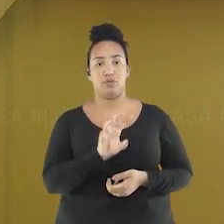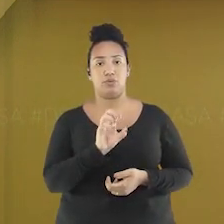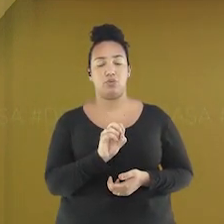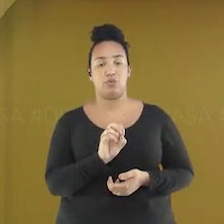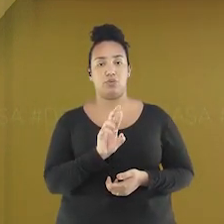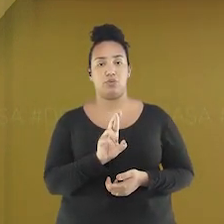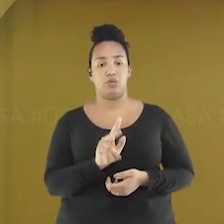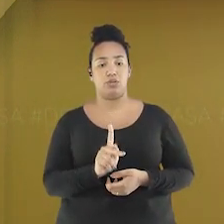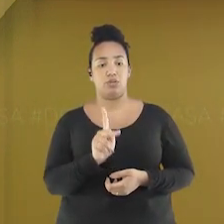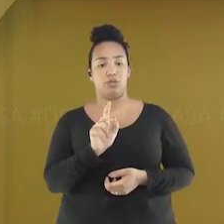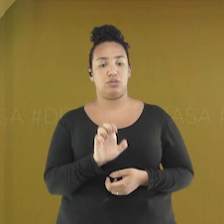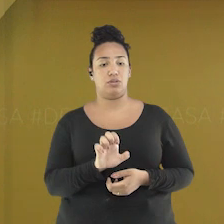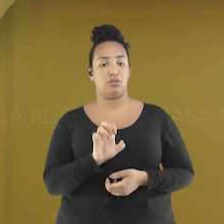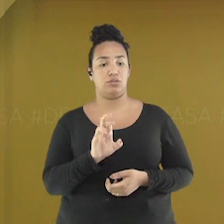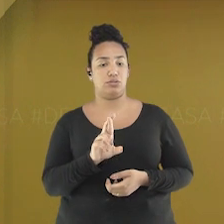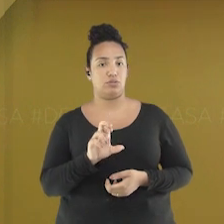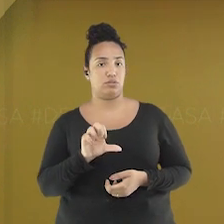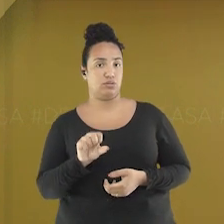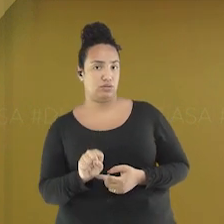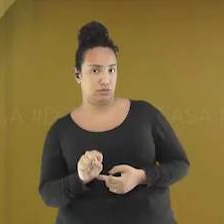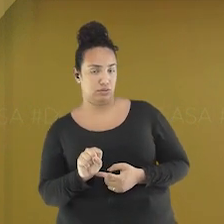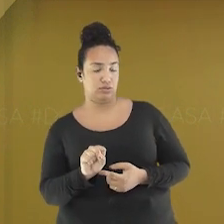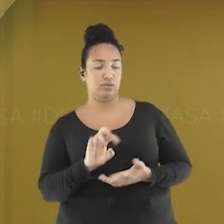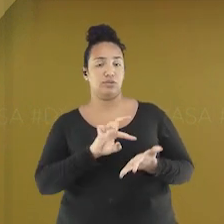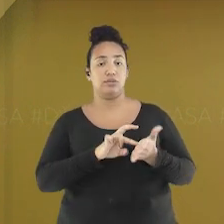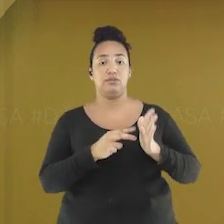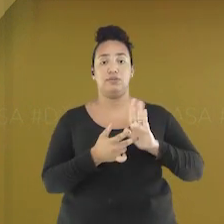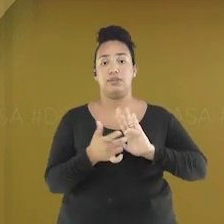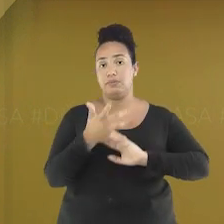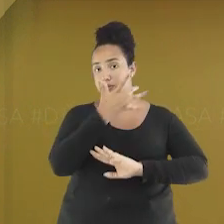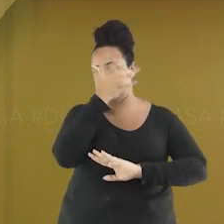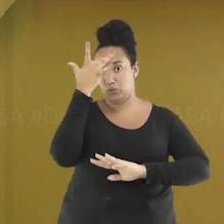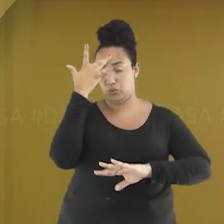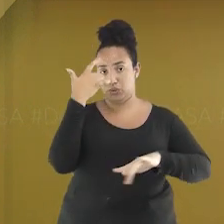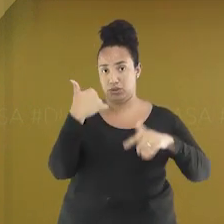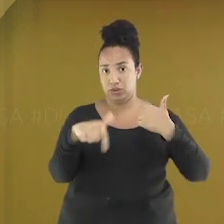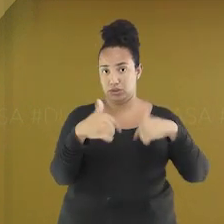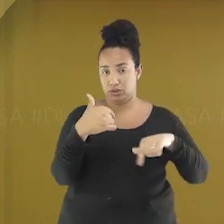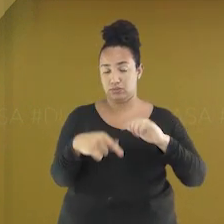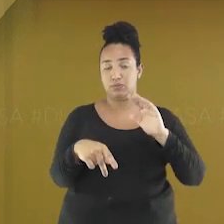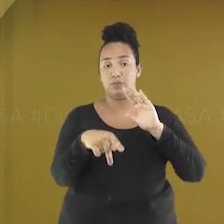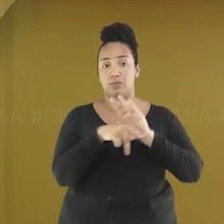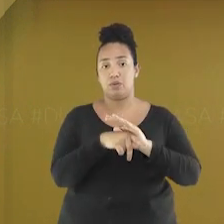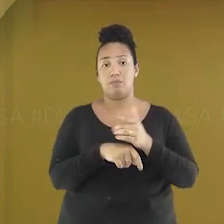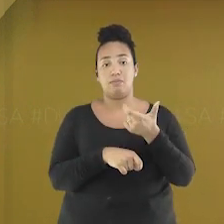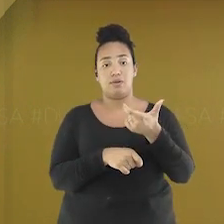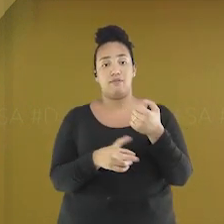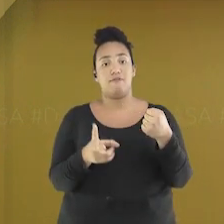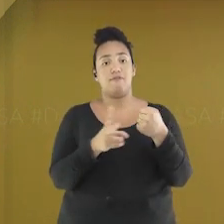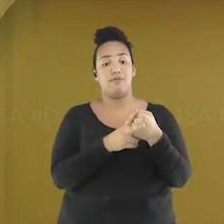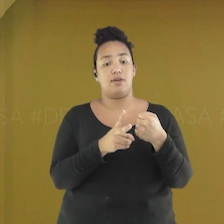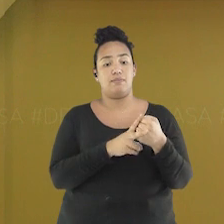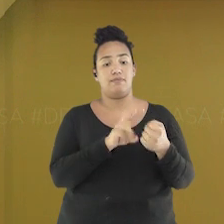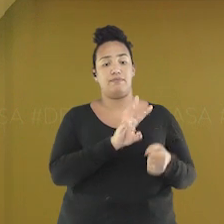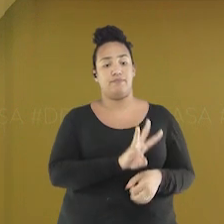workers, que traduzido é trabalhadores. Ela é derivada do verbo work, sem